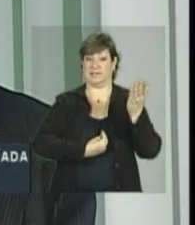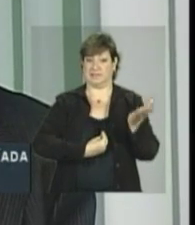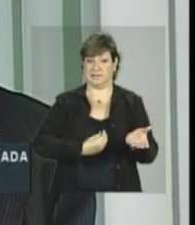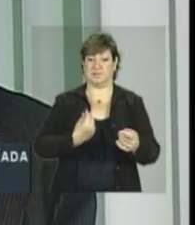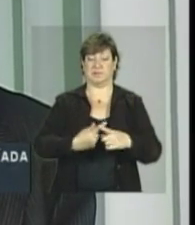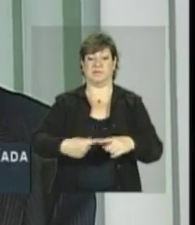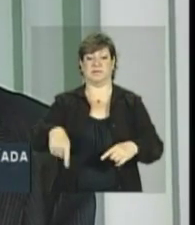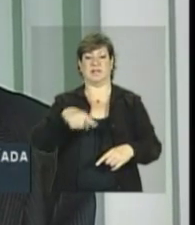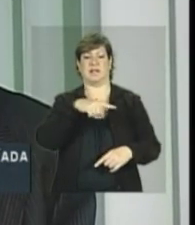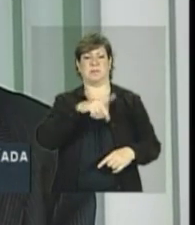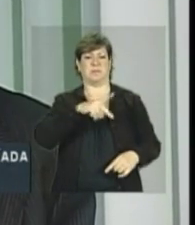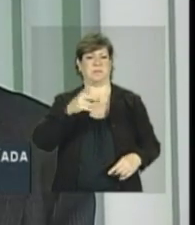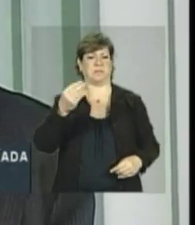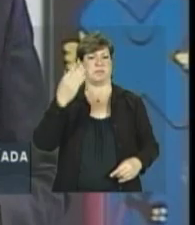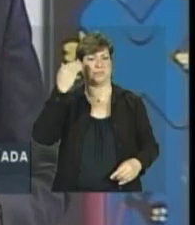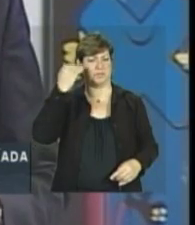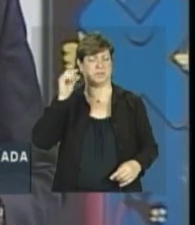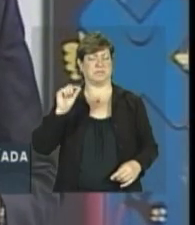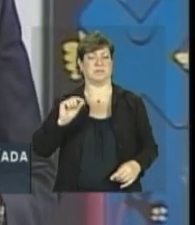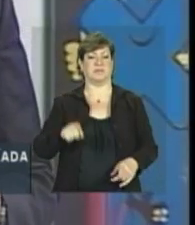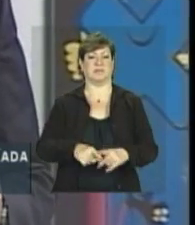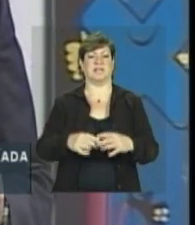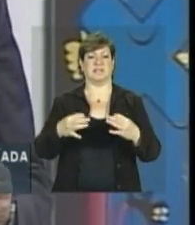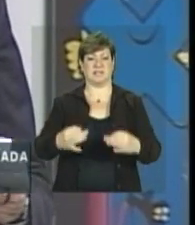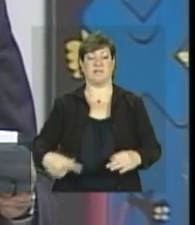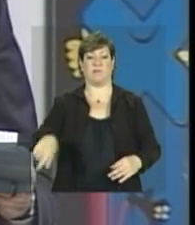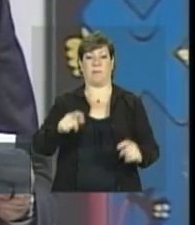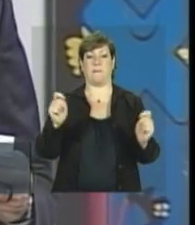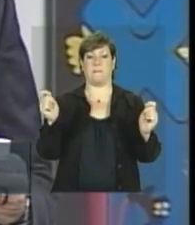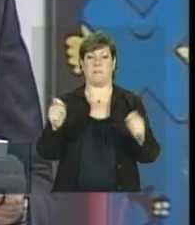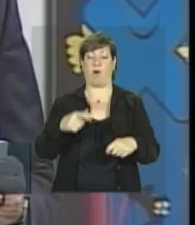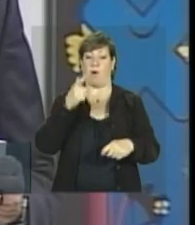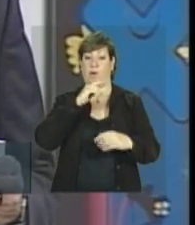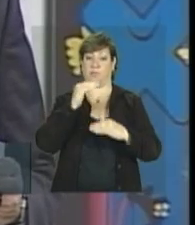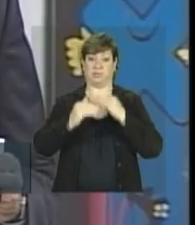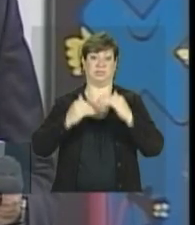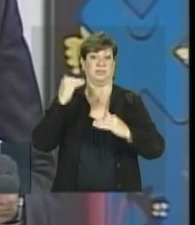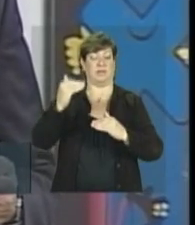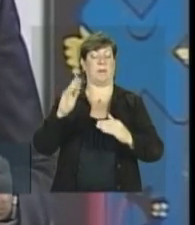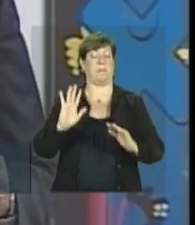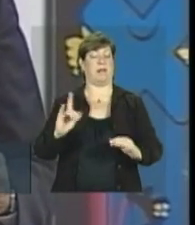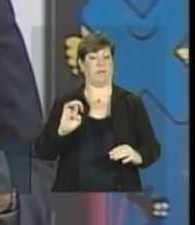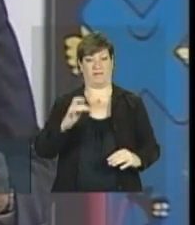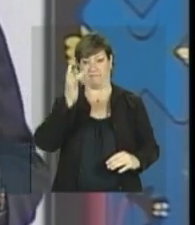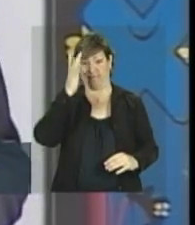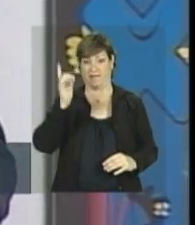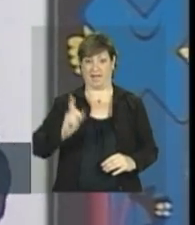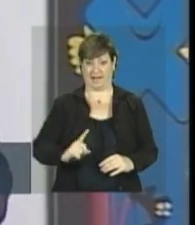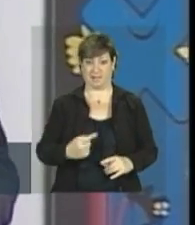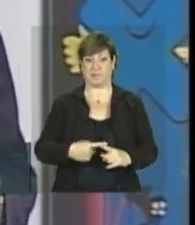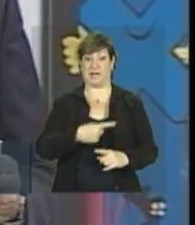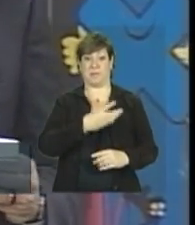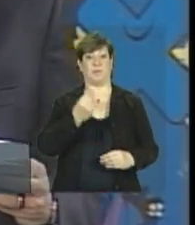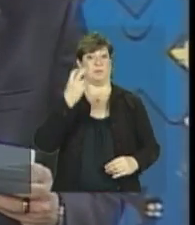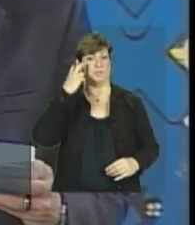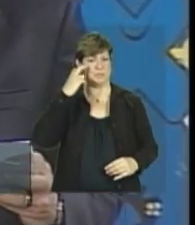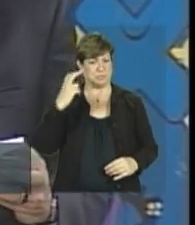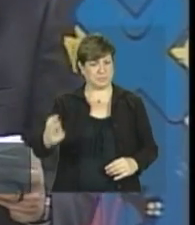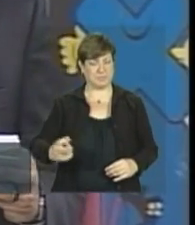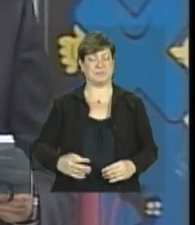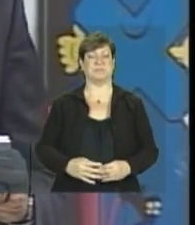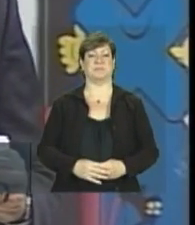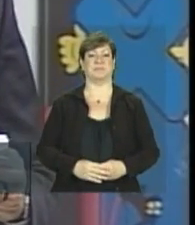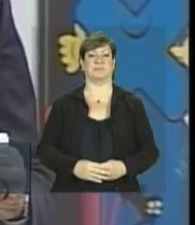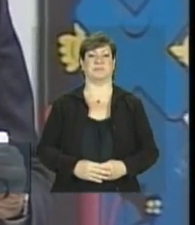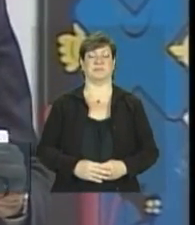onde é que vocês podem chegar. Seguramente espero que vocês possam ultrapassar, mas não é nada fácil. É mais difícil que diferencial.